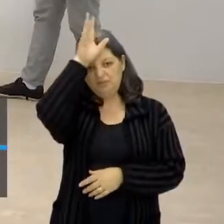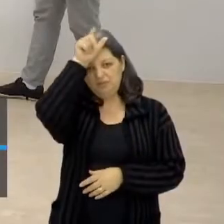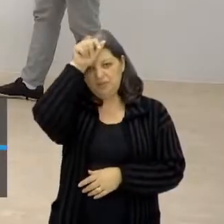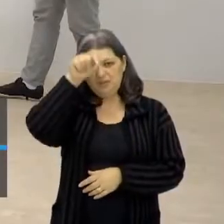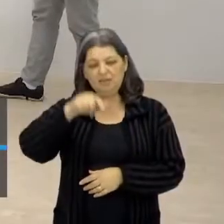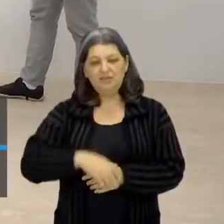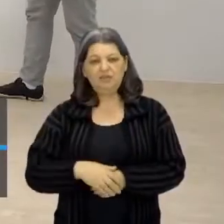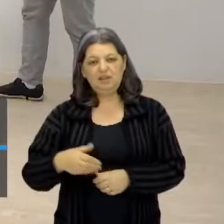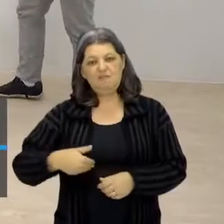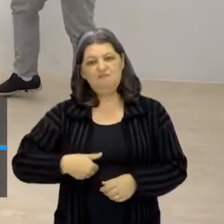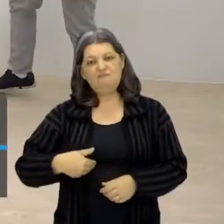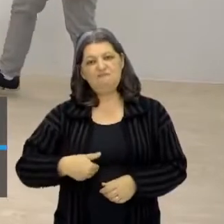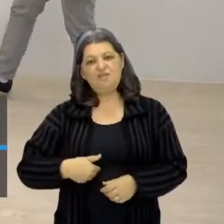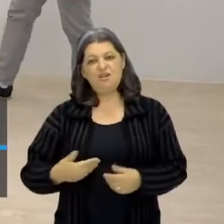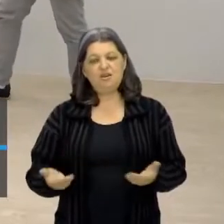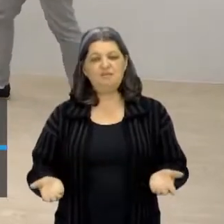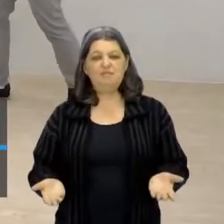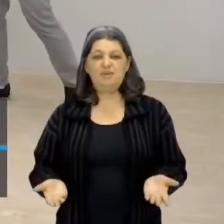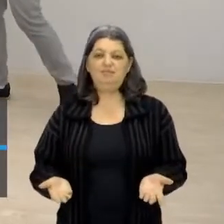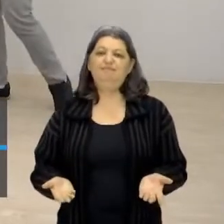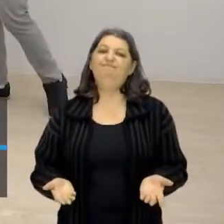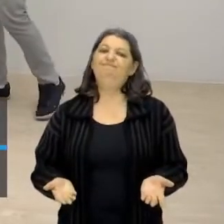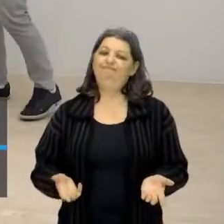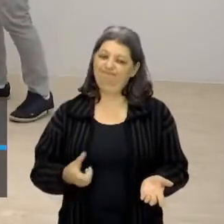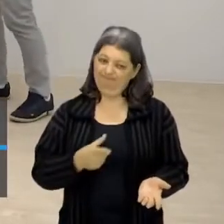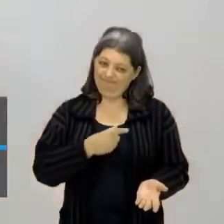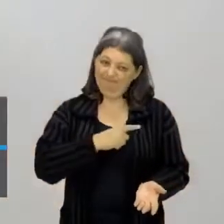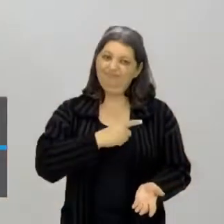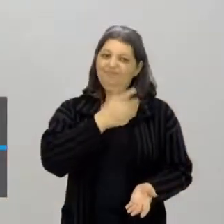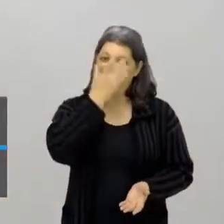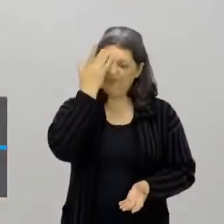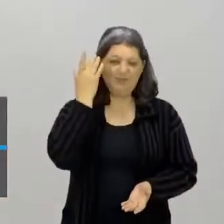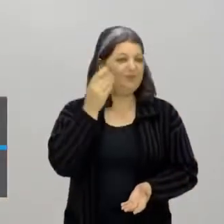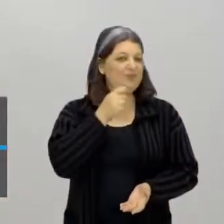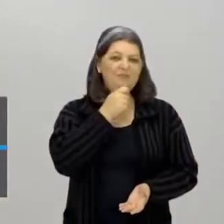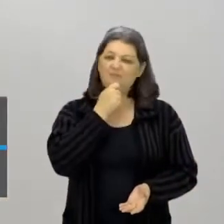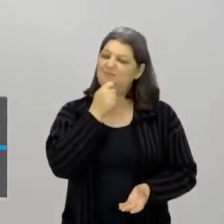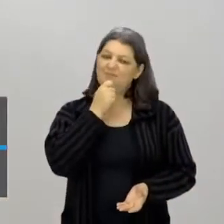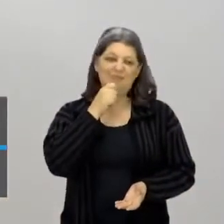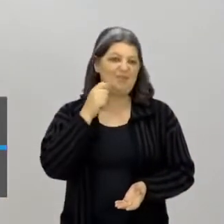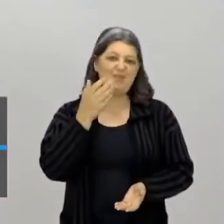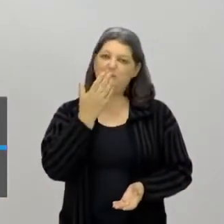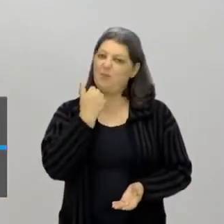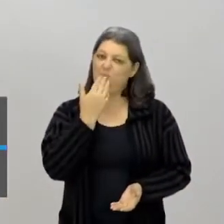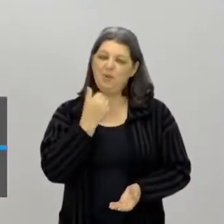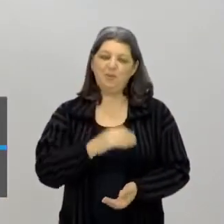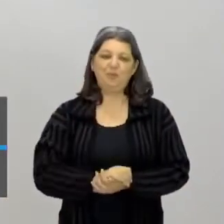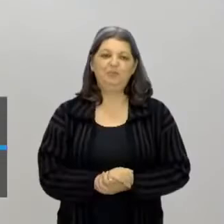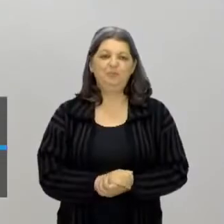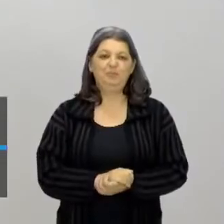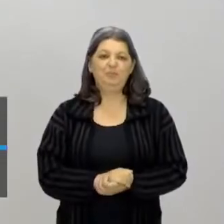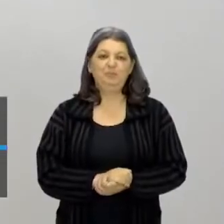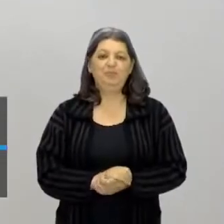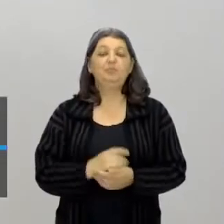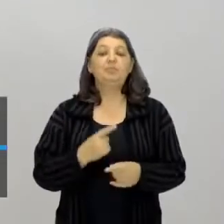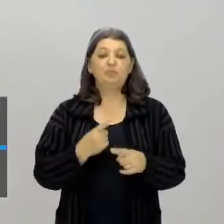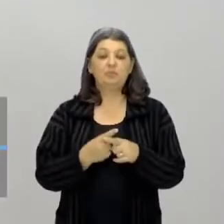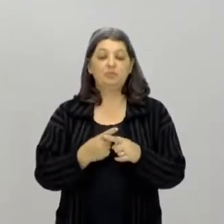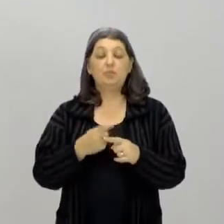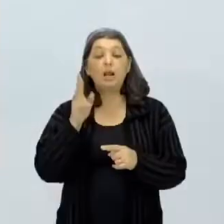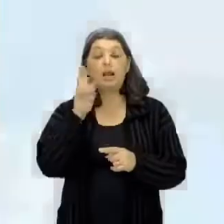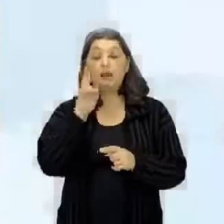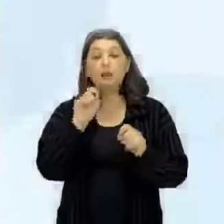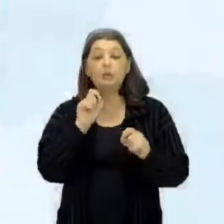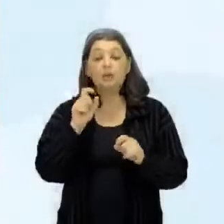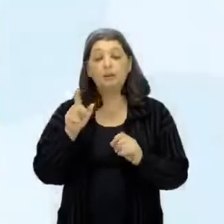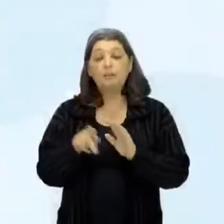Já almoçaram? Teve gente aqui hoje que nem almoçou. Né? Olha só, isso daqui é só para lembrar, né, que o calor ele